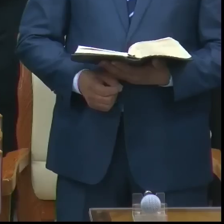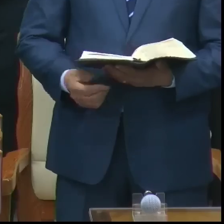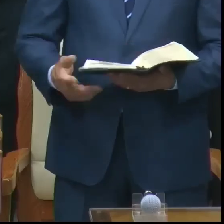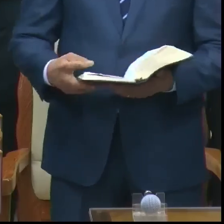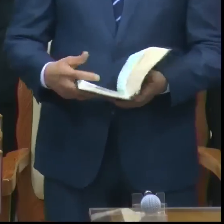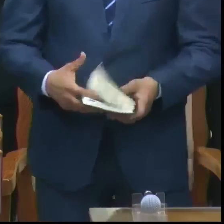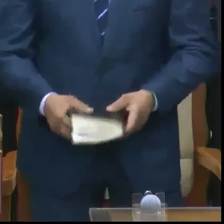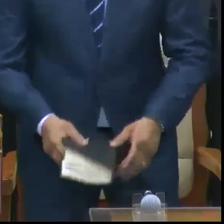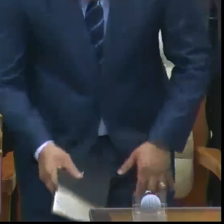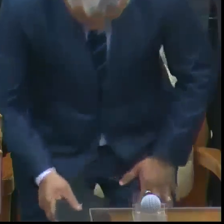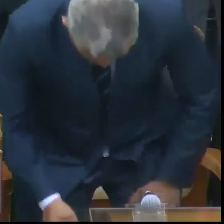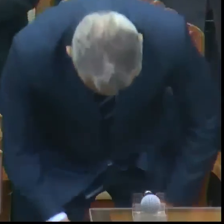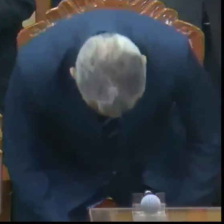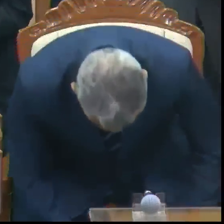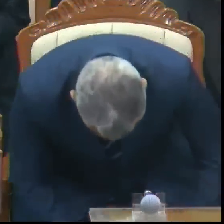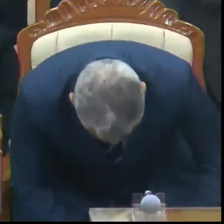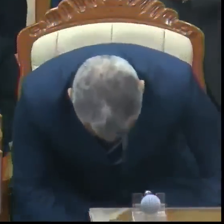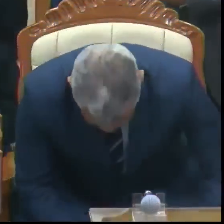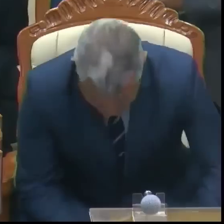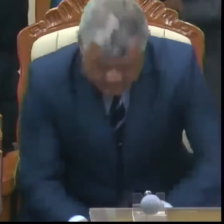seu assento. Muito obrigado.